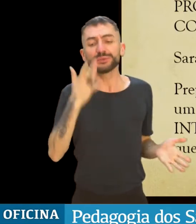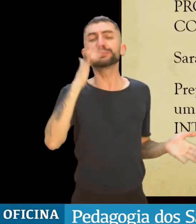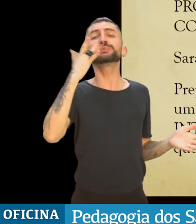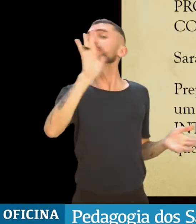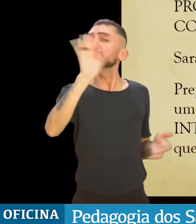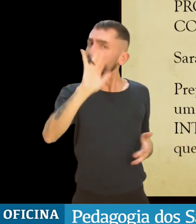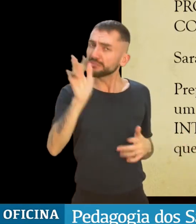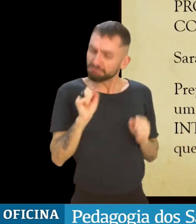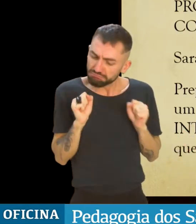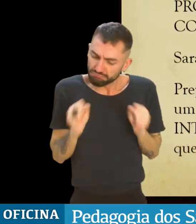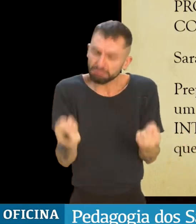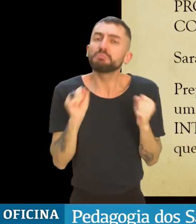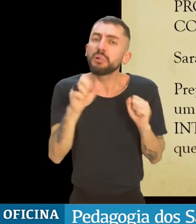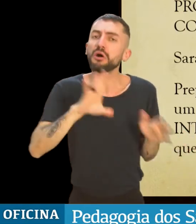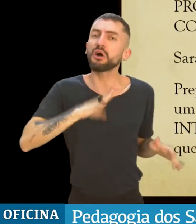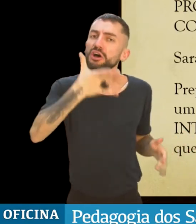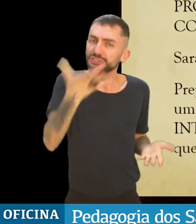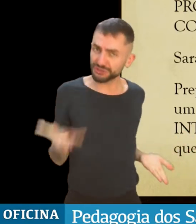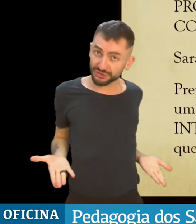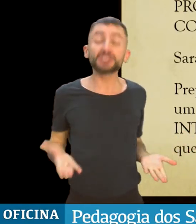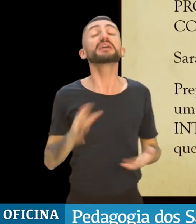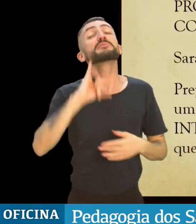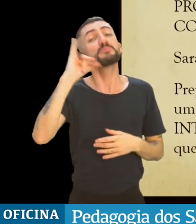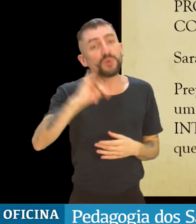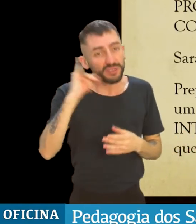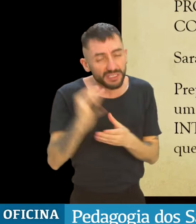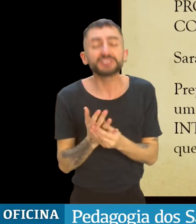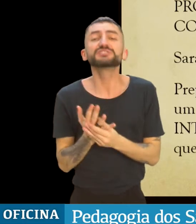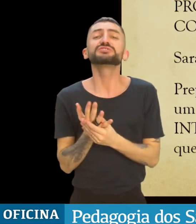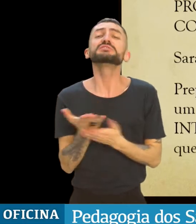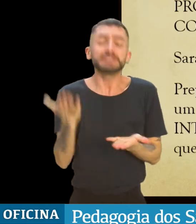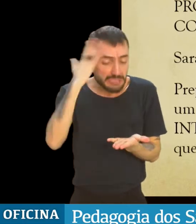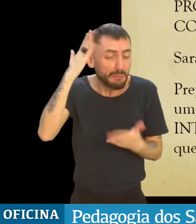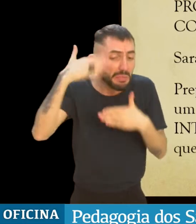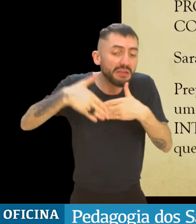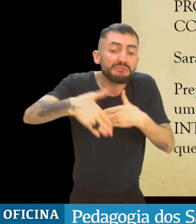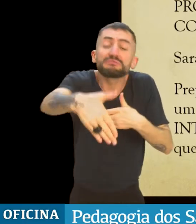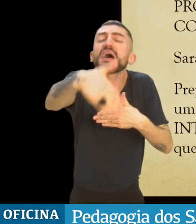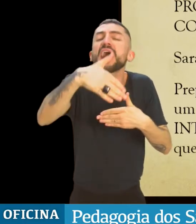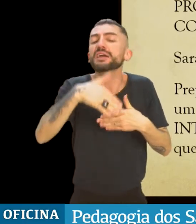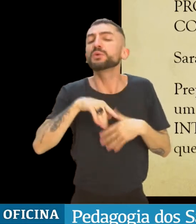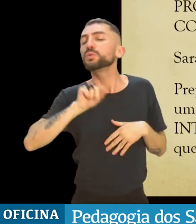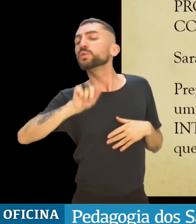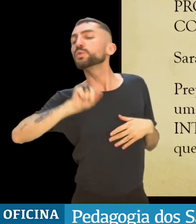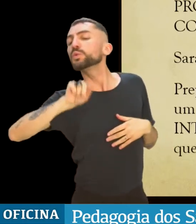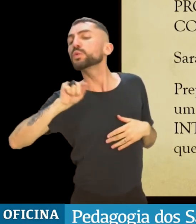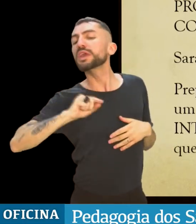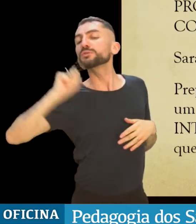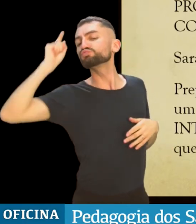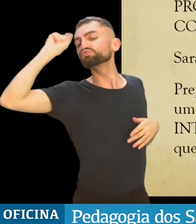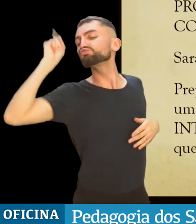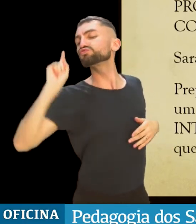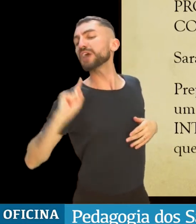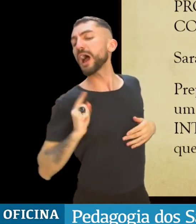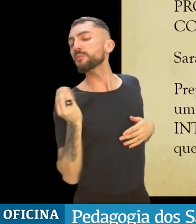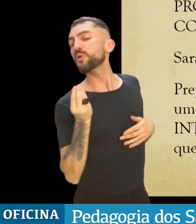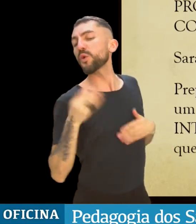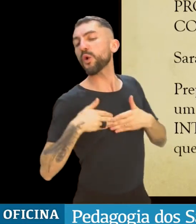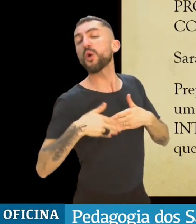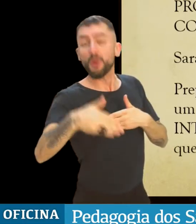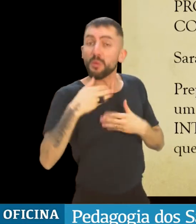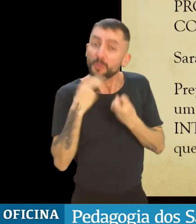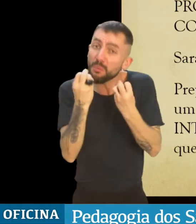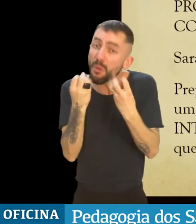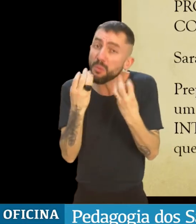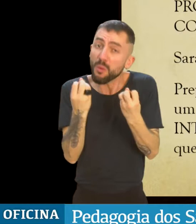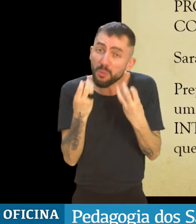aí. Então, abre espaço para o intuitivo, para o inesperado, para que as coisas aconteçam, principalmente porque você